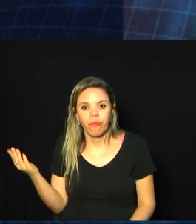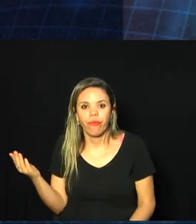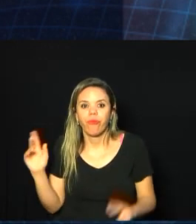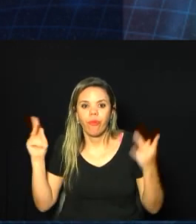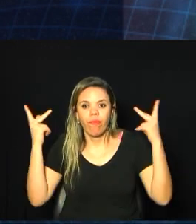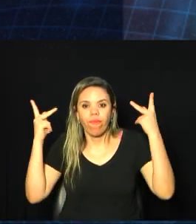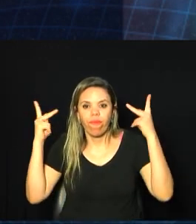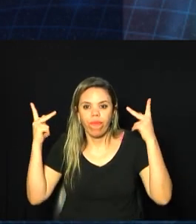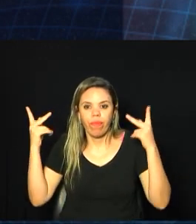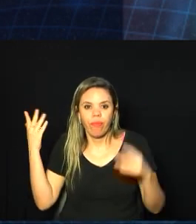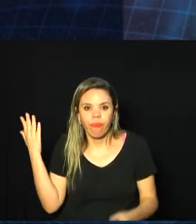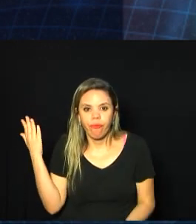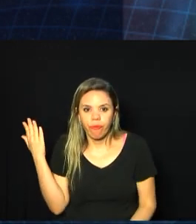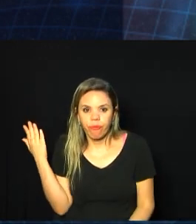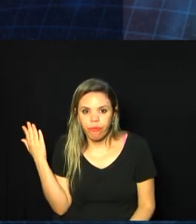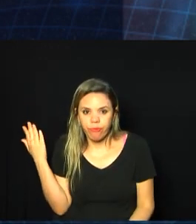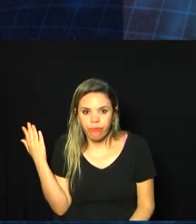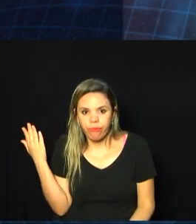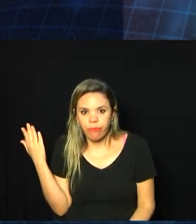794, Hortolândia